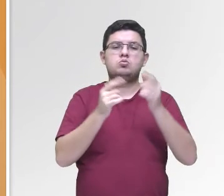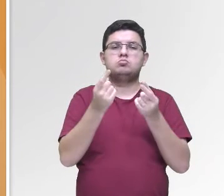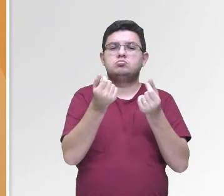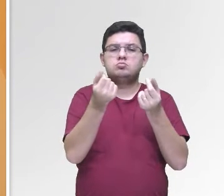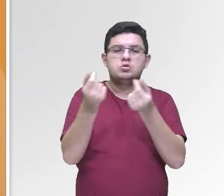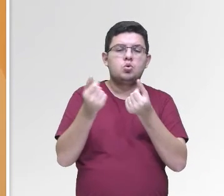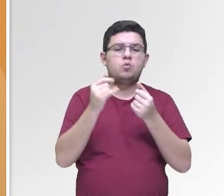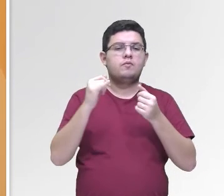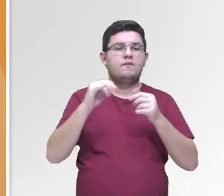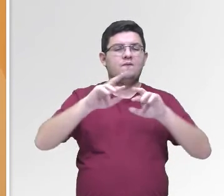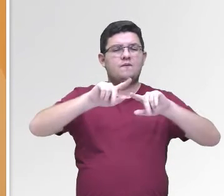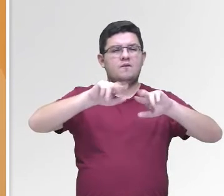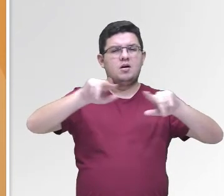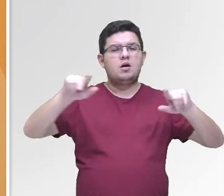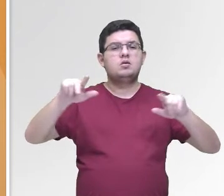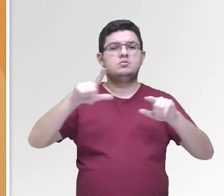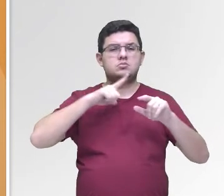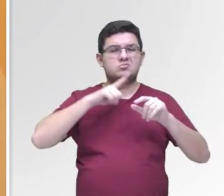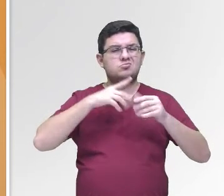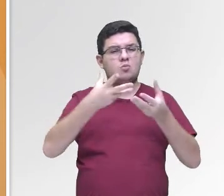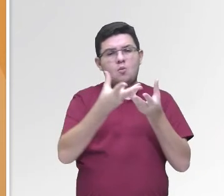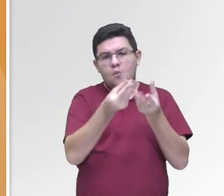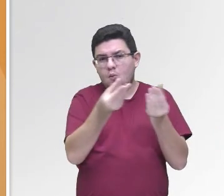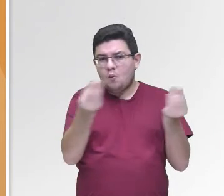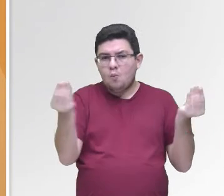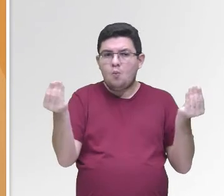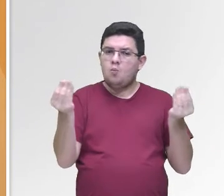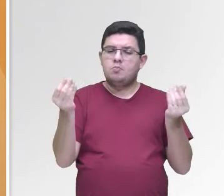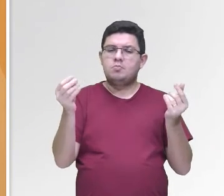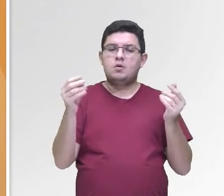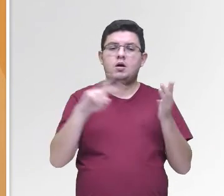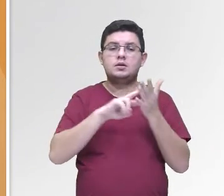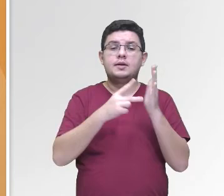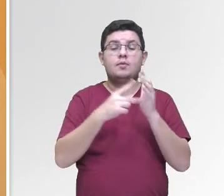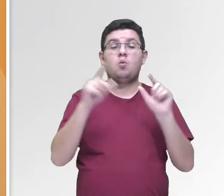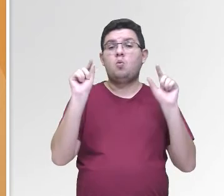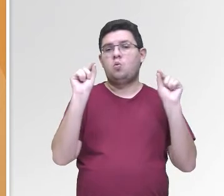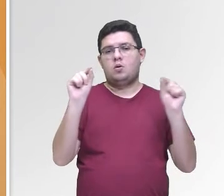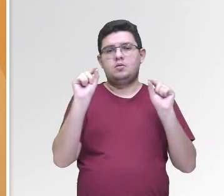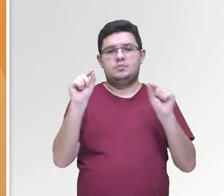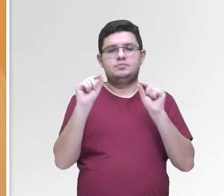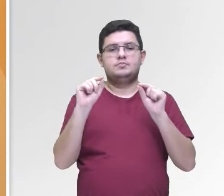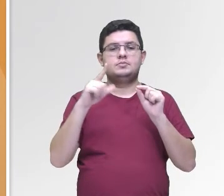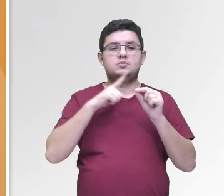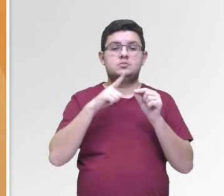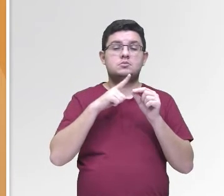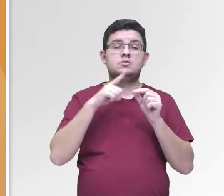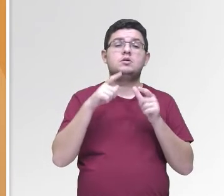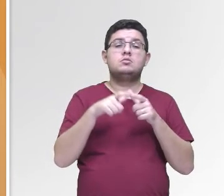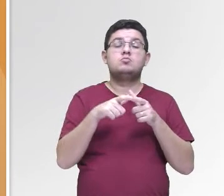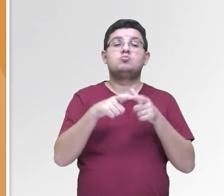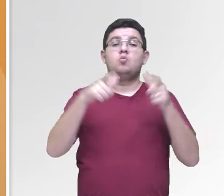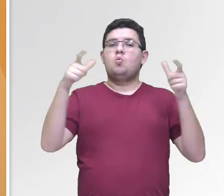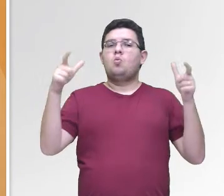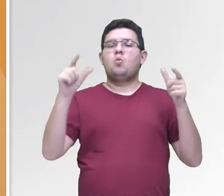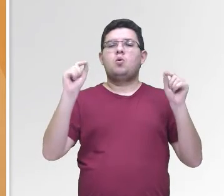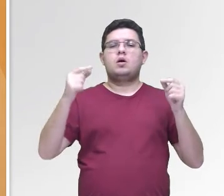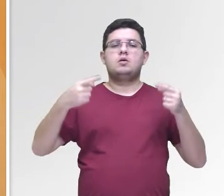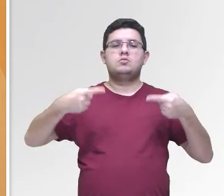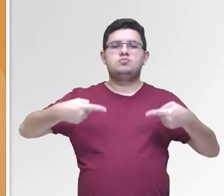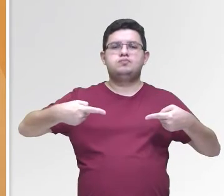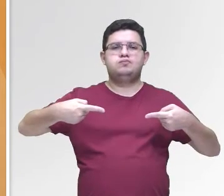tantos bancos, indústrias e comércio, né, houve ali um aumento acirrado